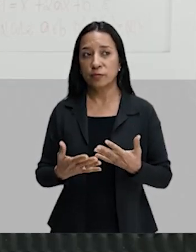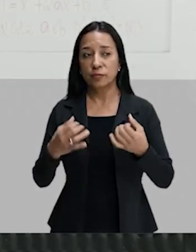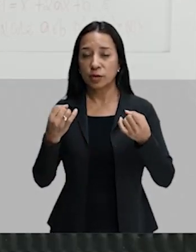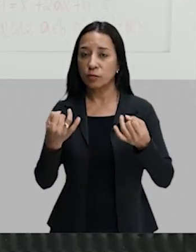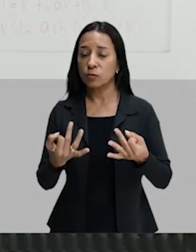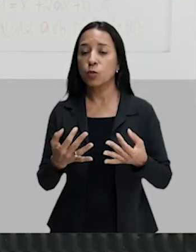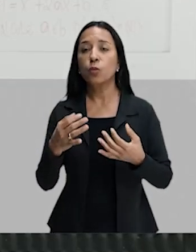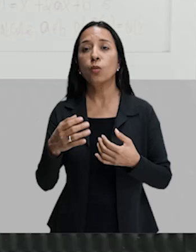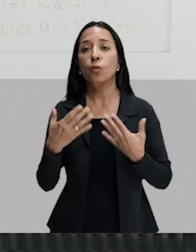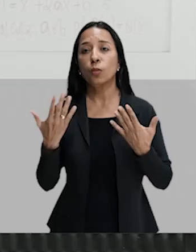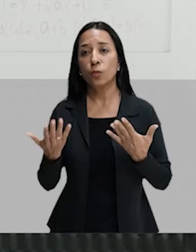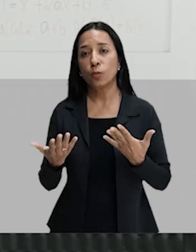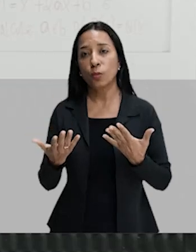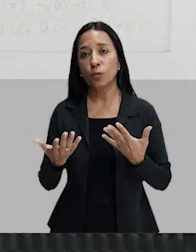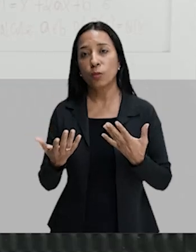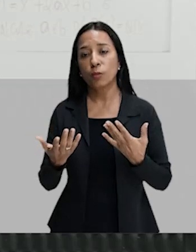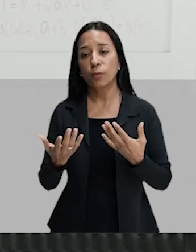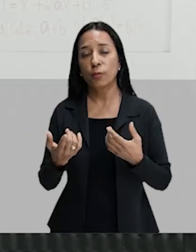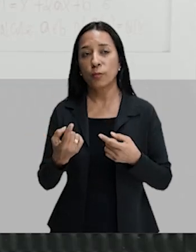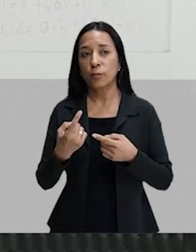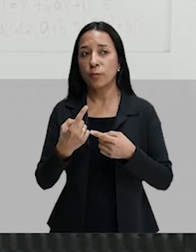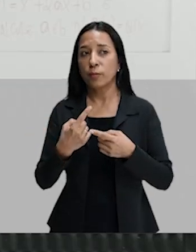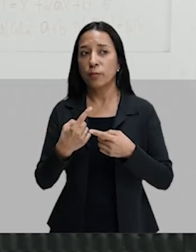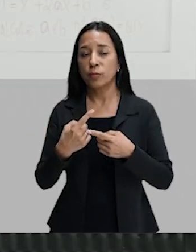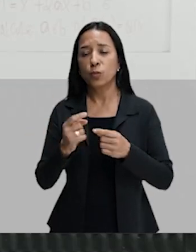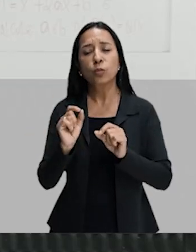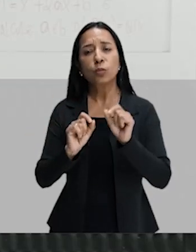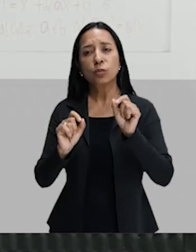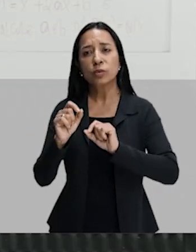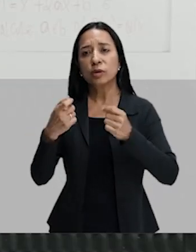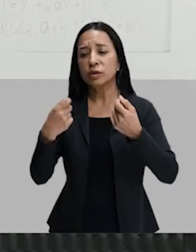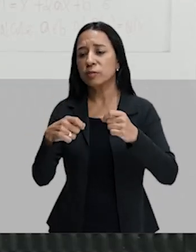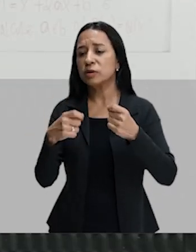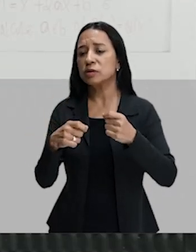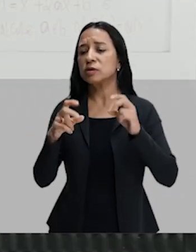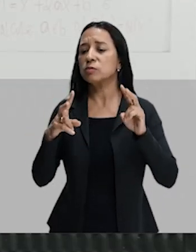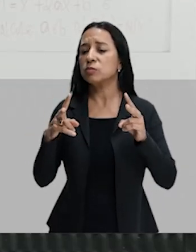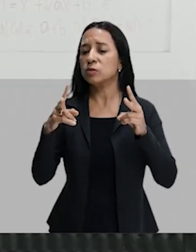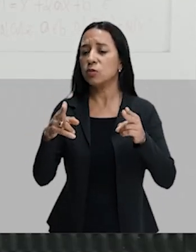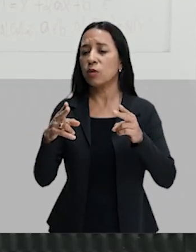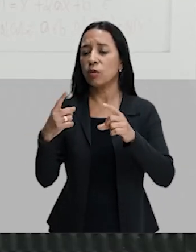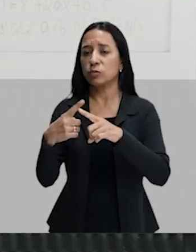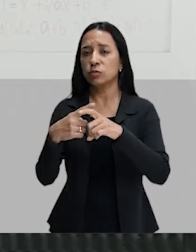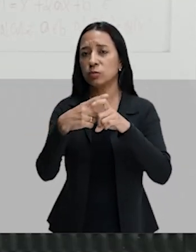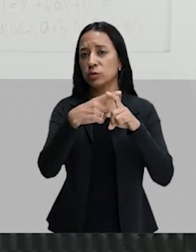Então, qual é a condição para que eles sejam idênticos? Os coeficientes